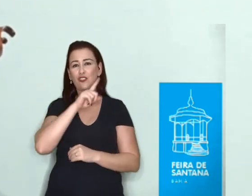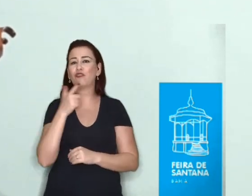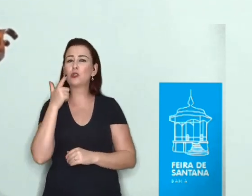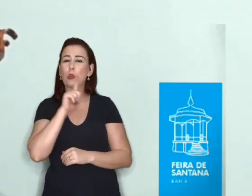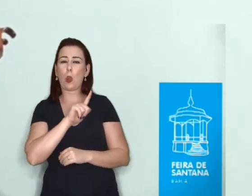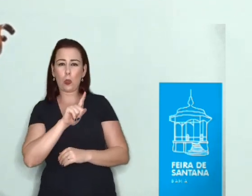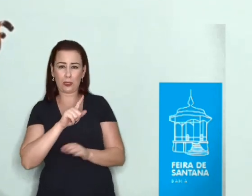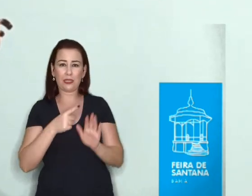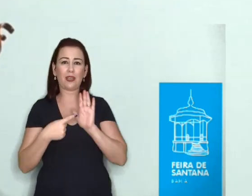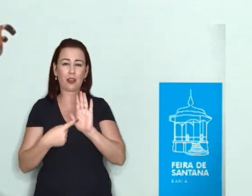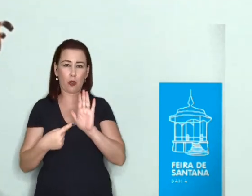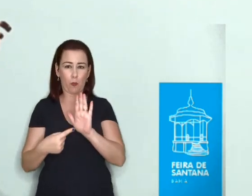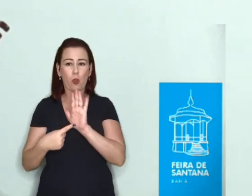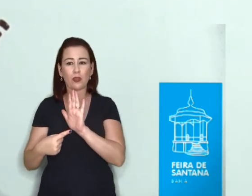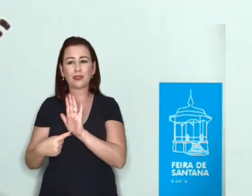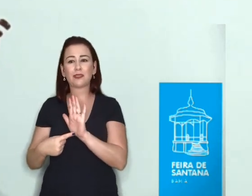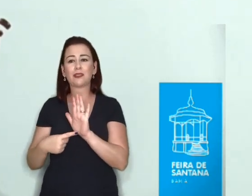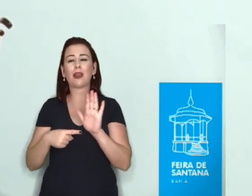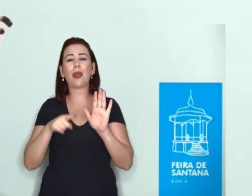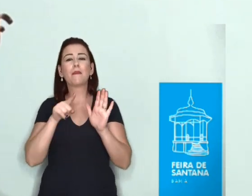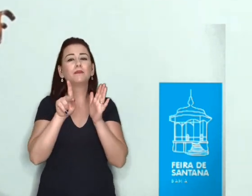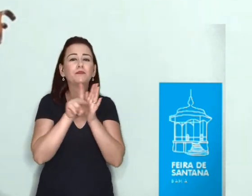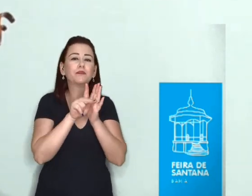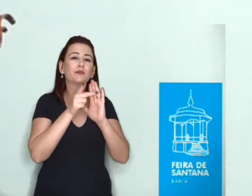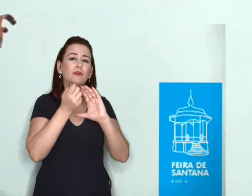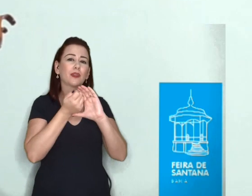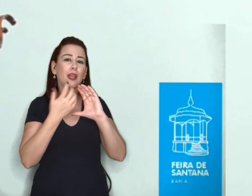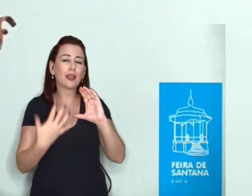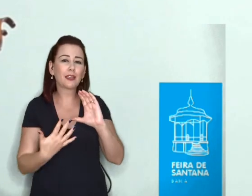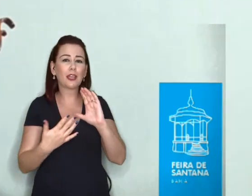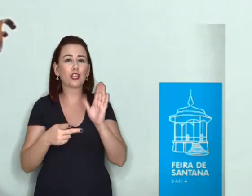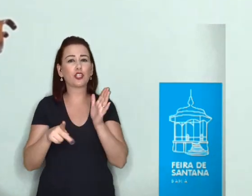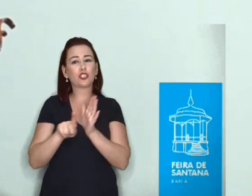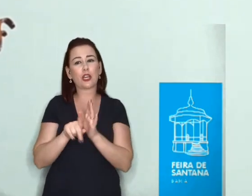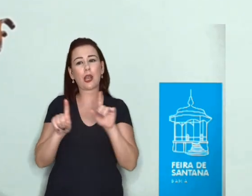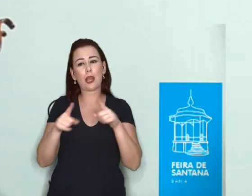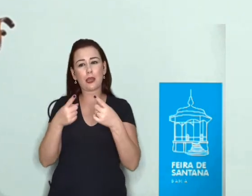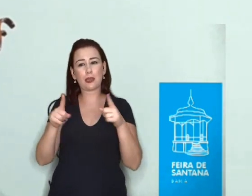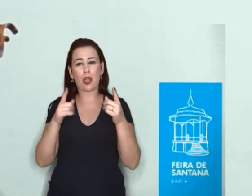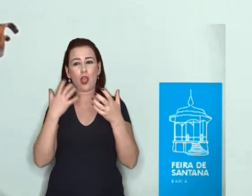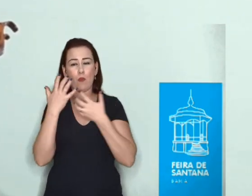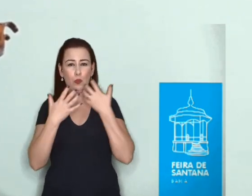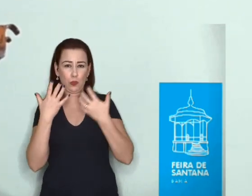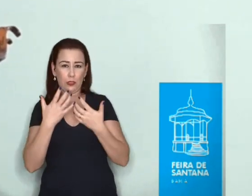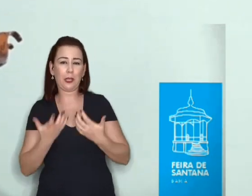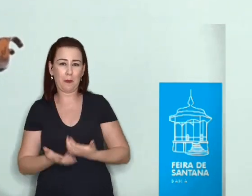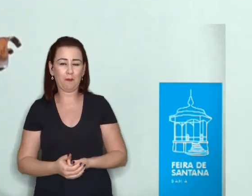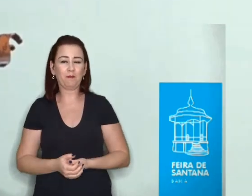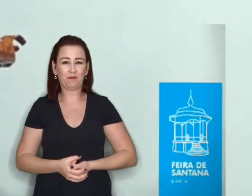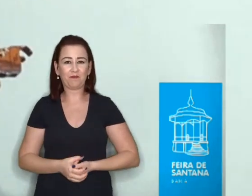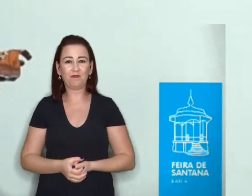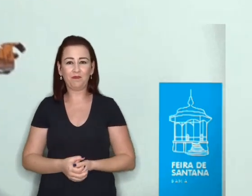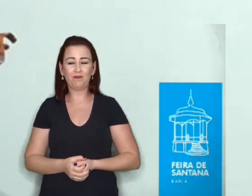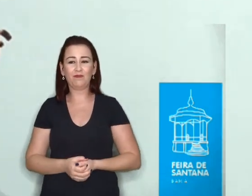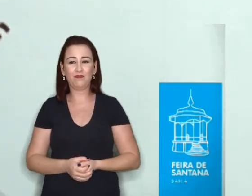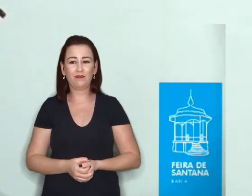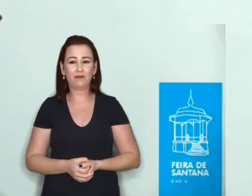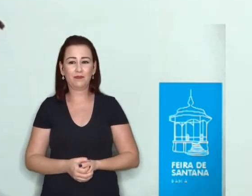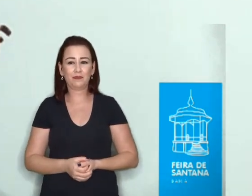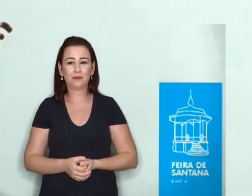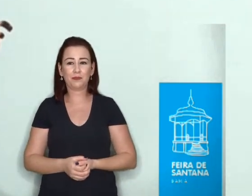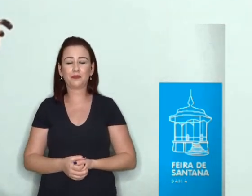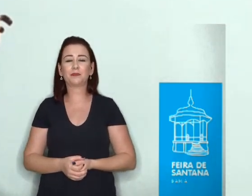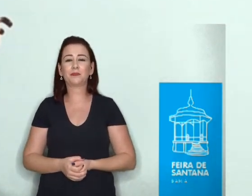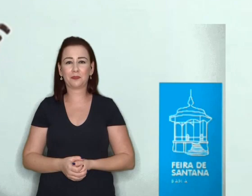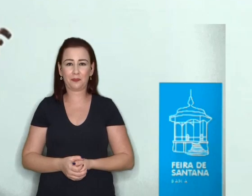eu conseguir explorar os aspectos da música de metal, né, de rock. Eu sou